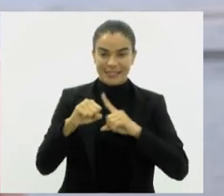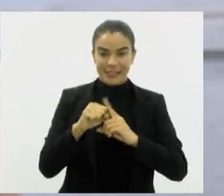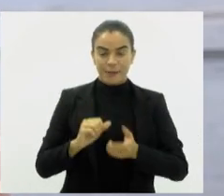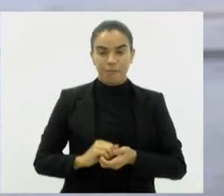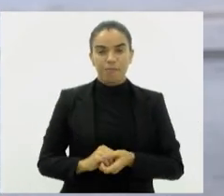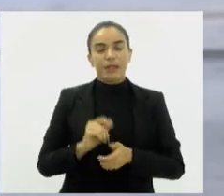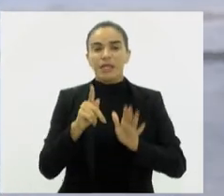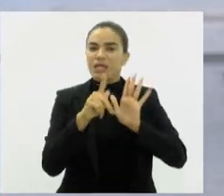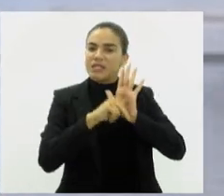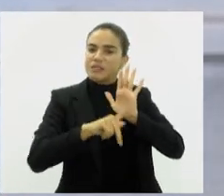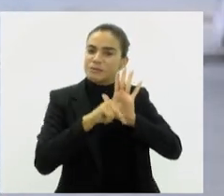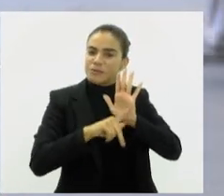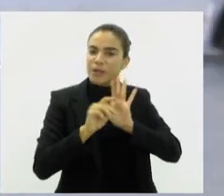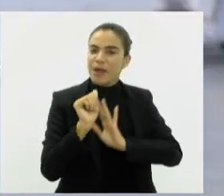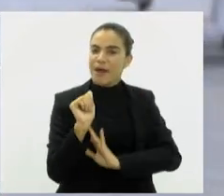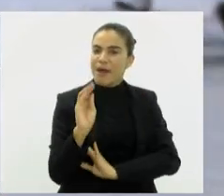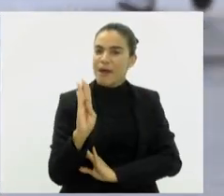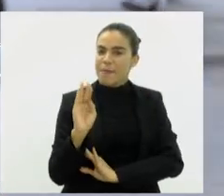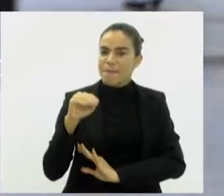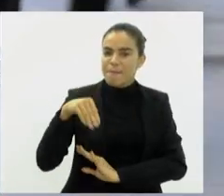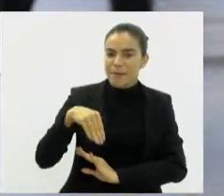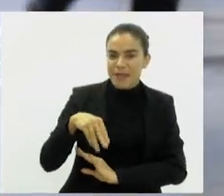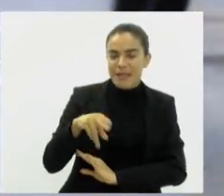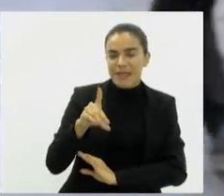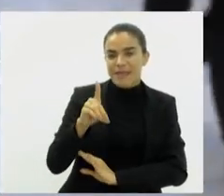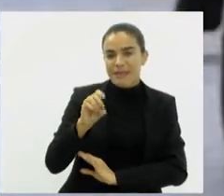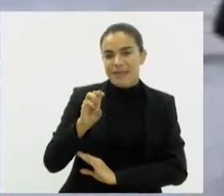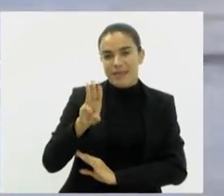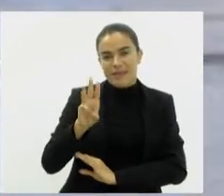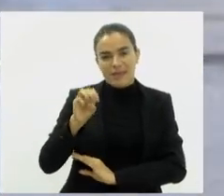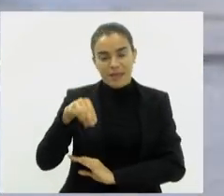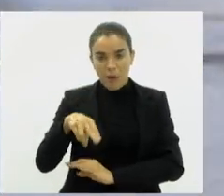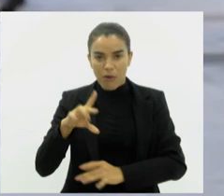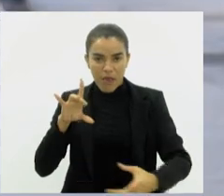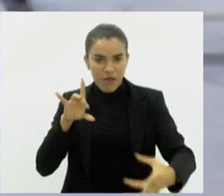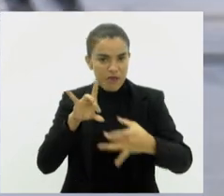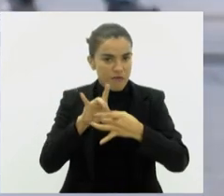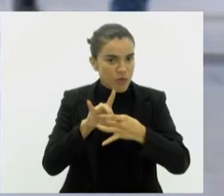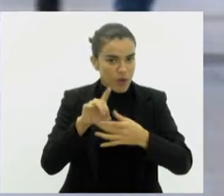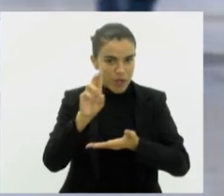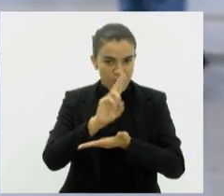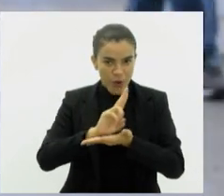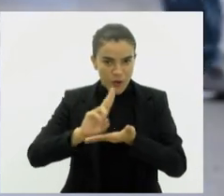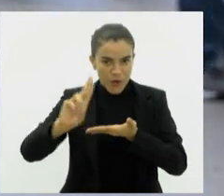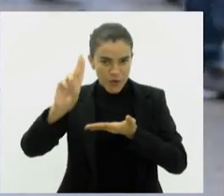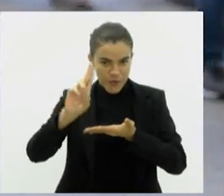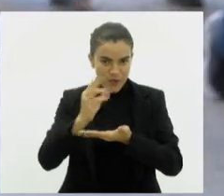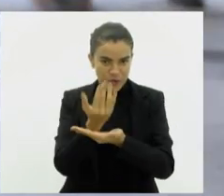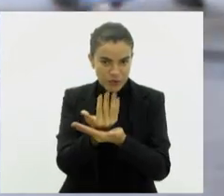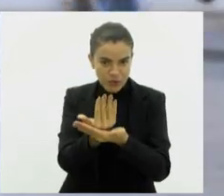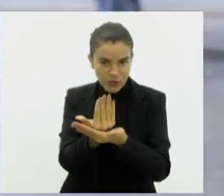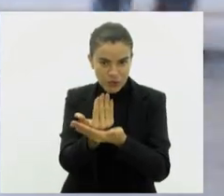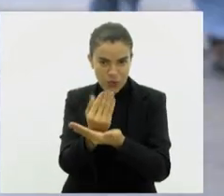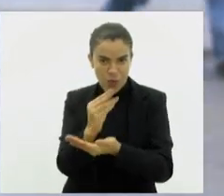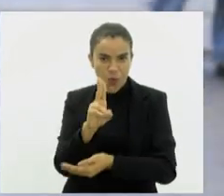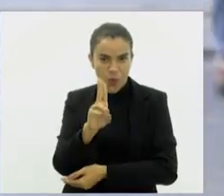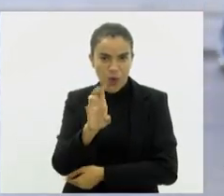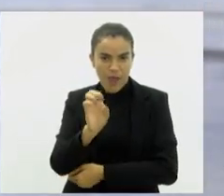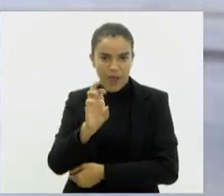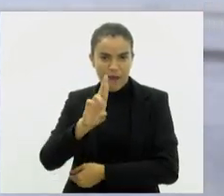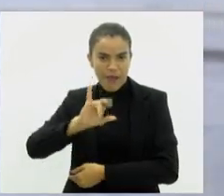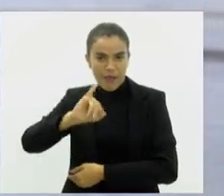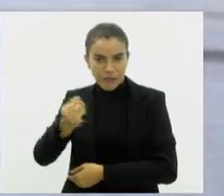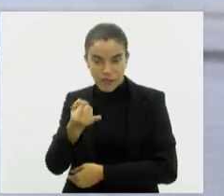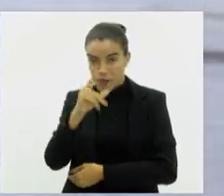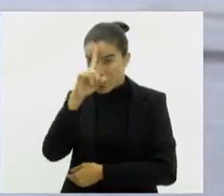esse projeto AmbiDown, ele conta com algum tipo de apoio? Ele é vinculado à Universidade Estadual do Estado do Rio de Janeiro, é o